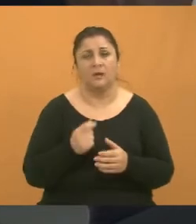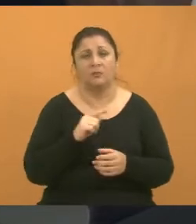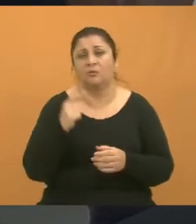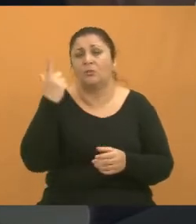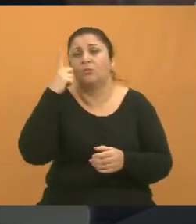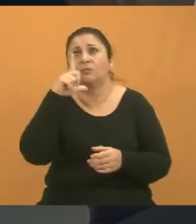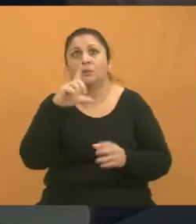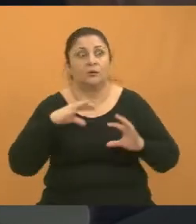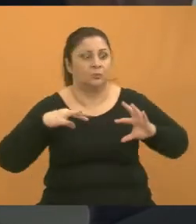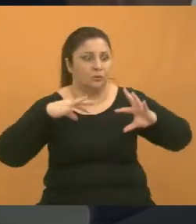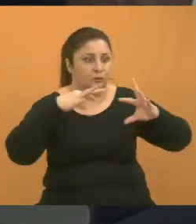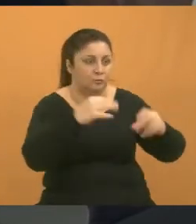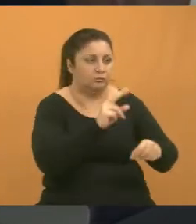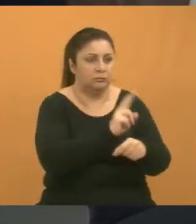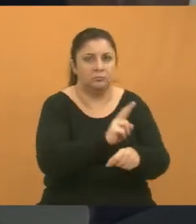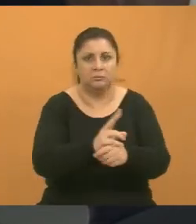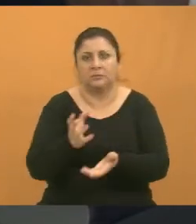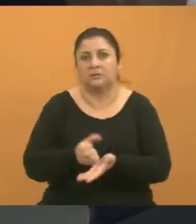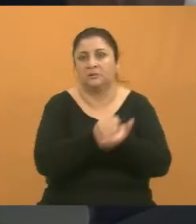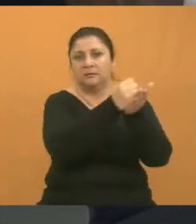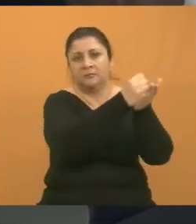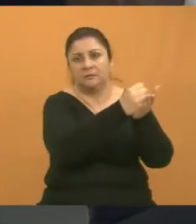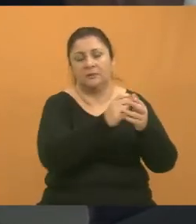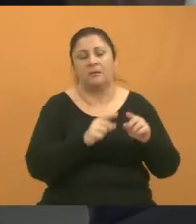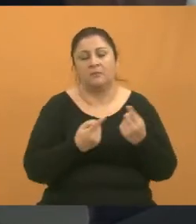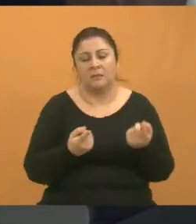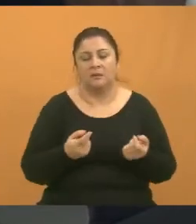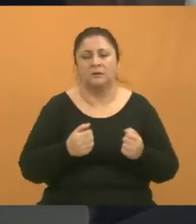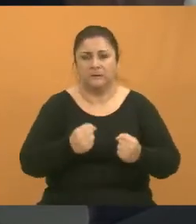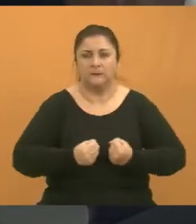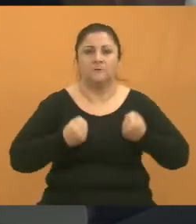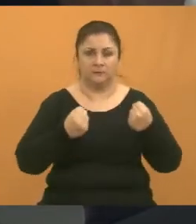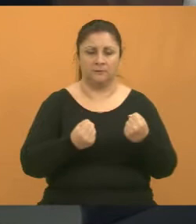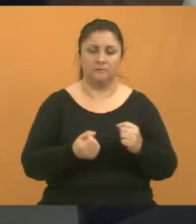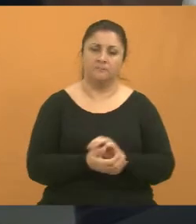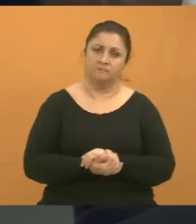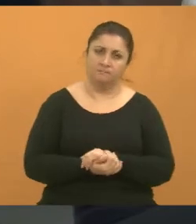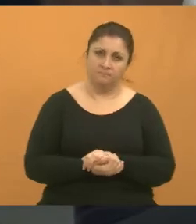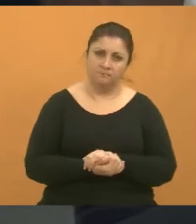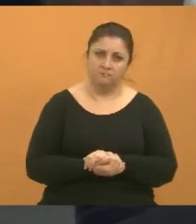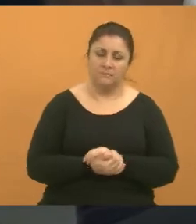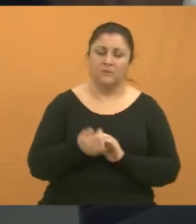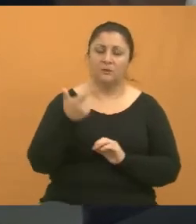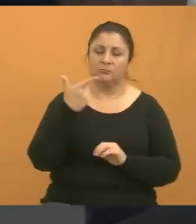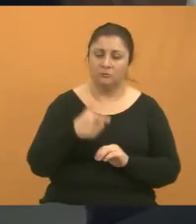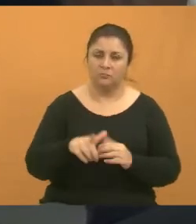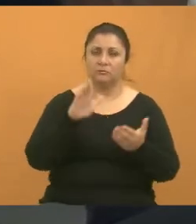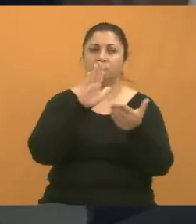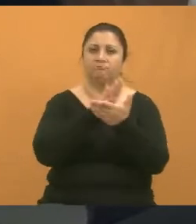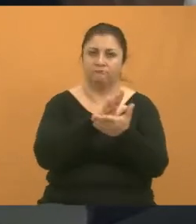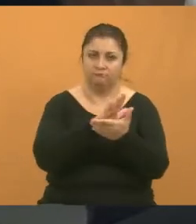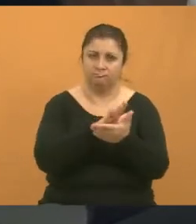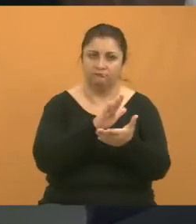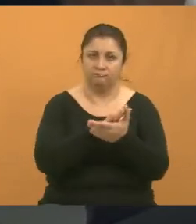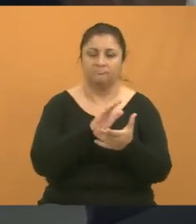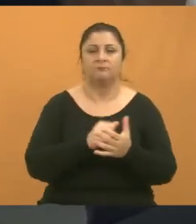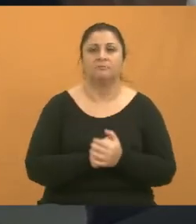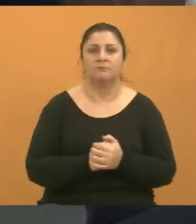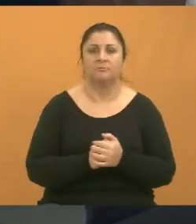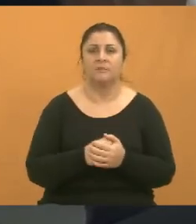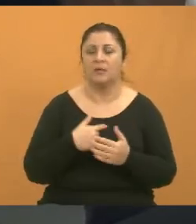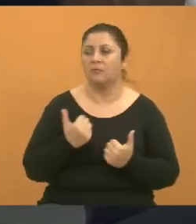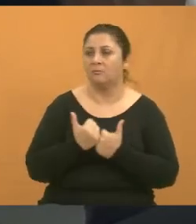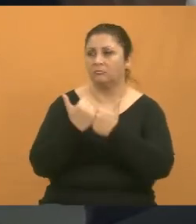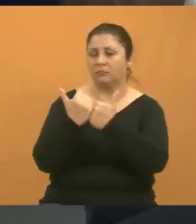abranger todos, mas vocês fazem o que pode. Mais uma vez, parabéns. E pode